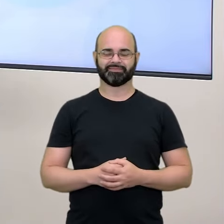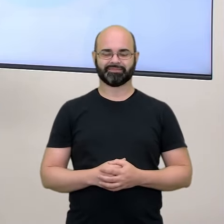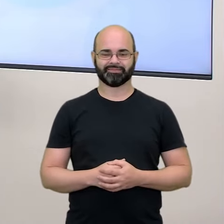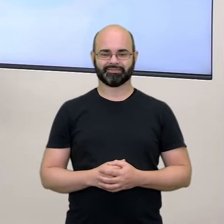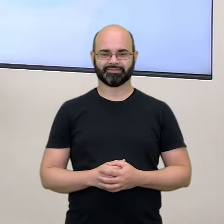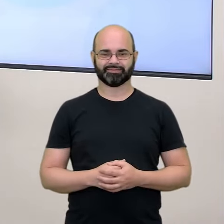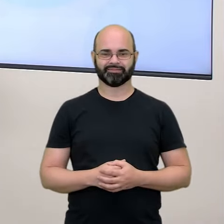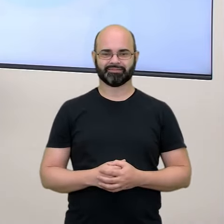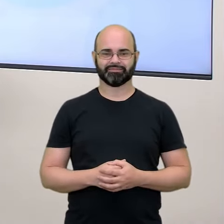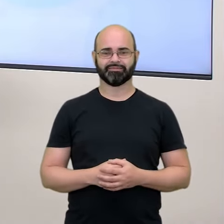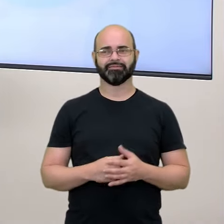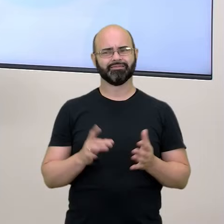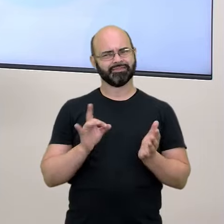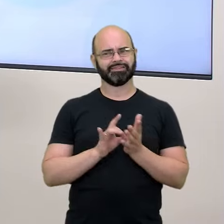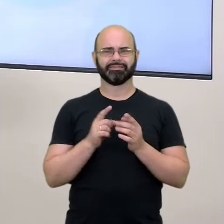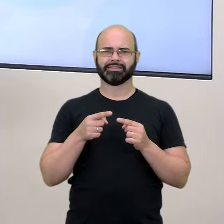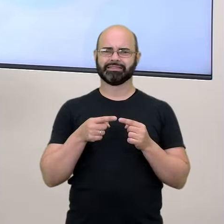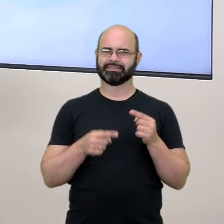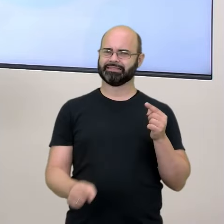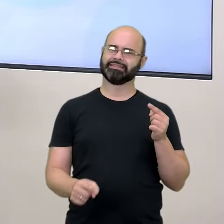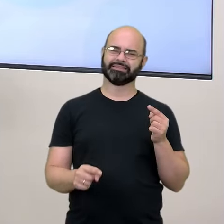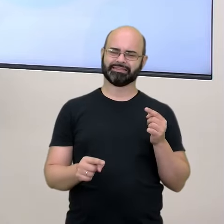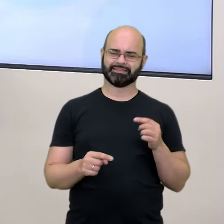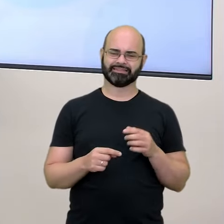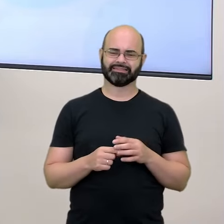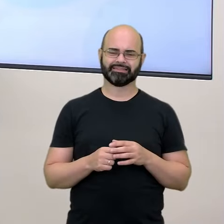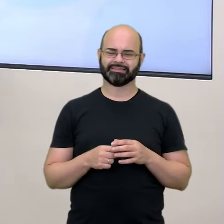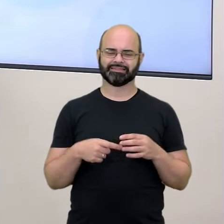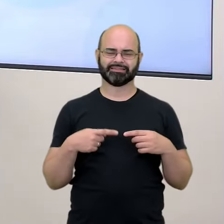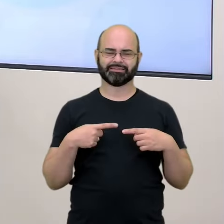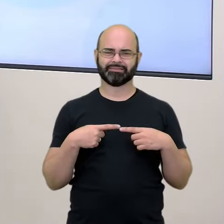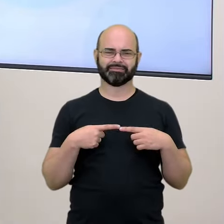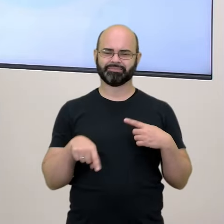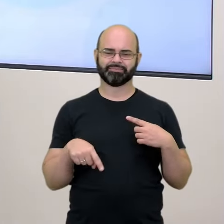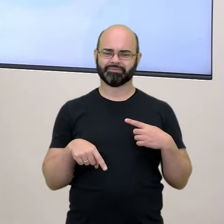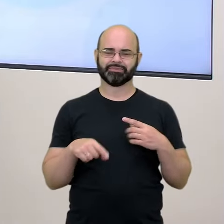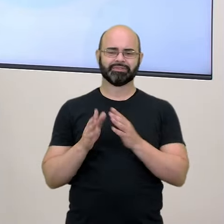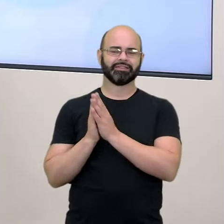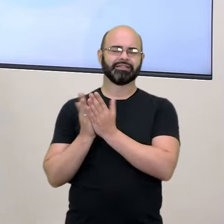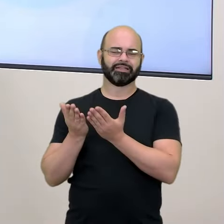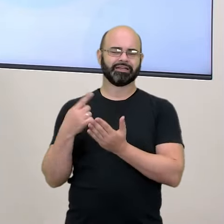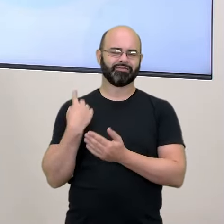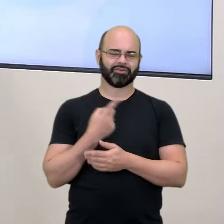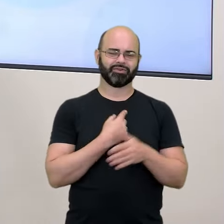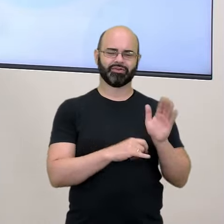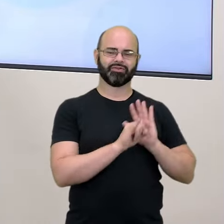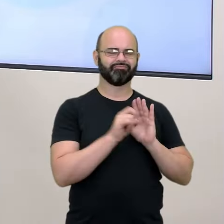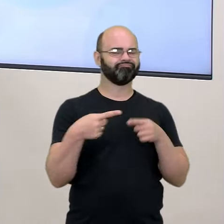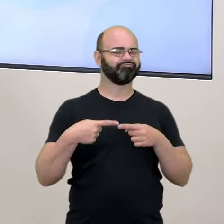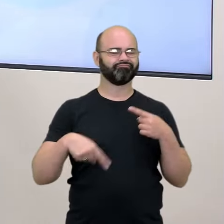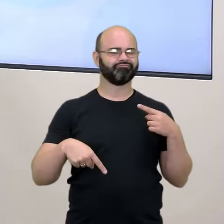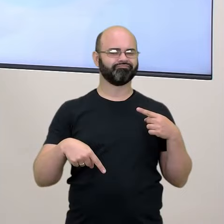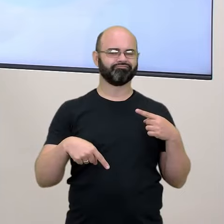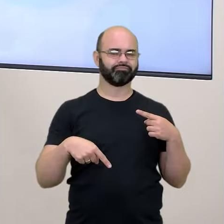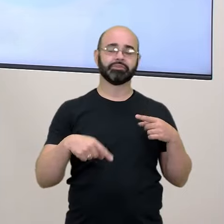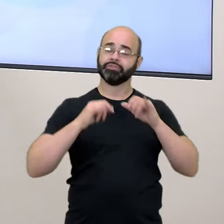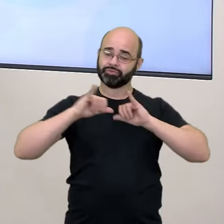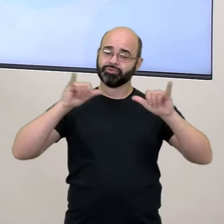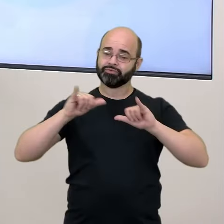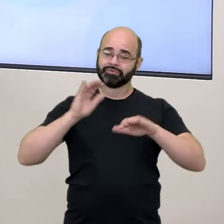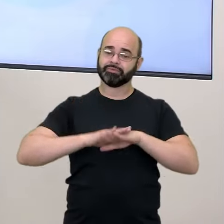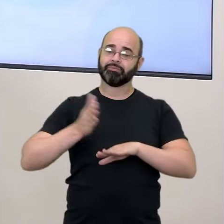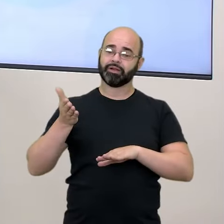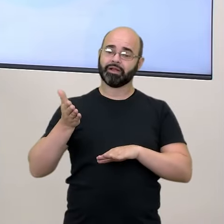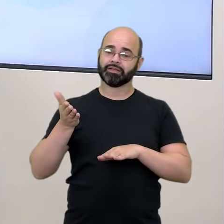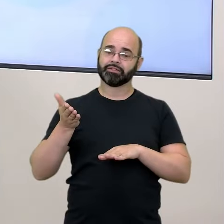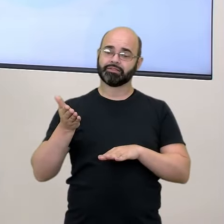verdade não conversa muito. E perceber como é que esses livros que não conversam muito com a nossa identidade são mais divulgados do que aqueles livros que não